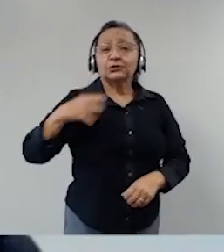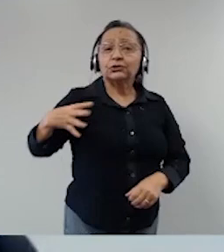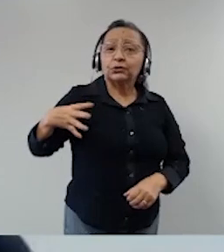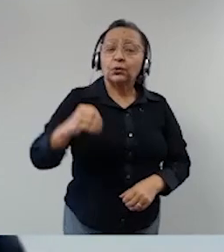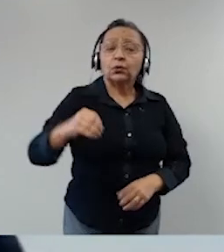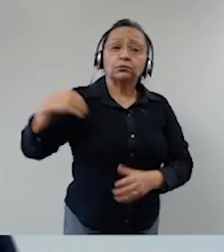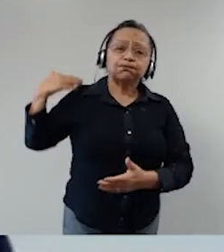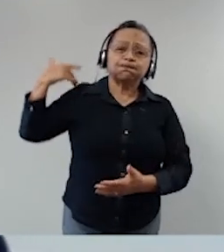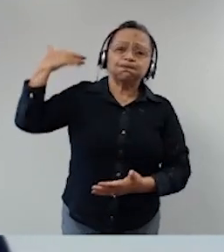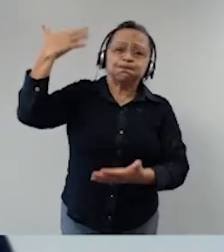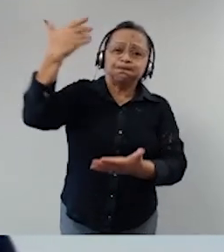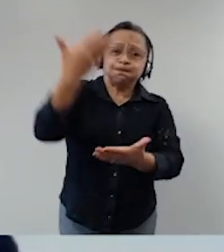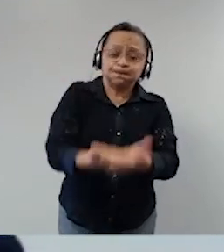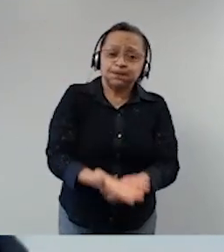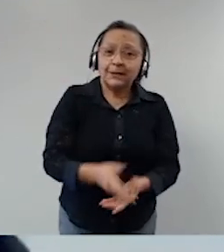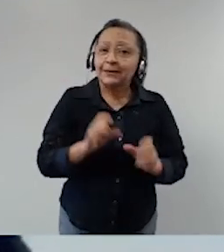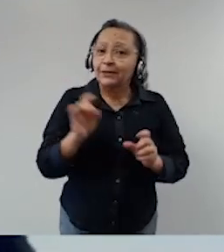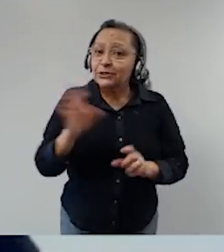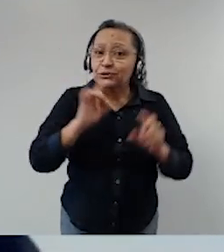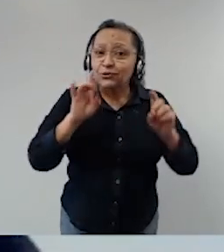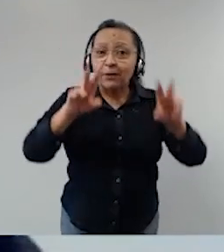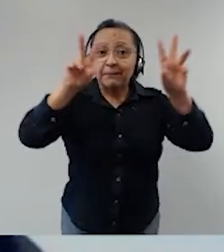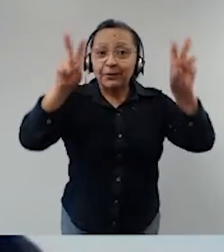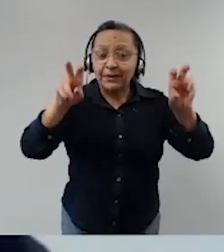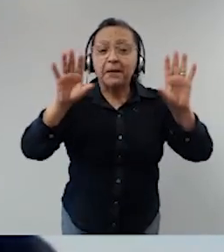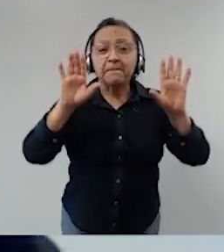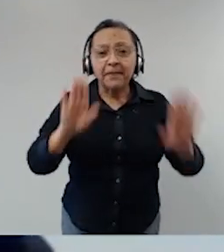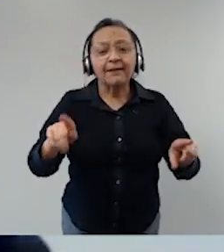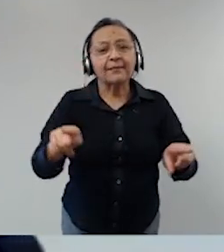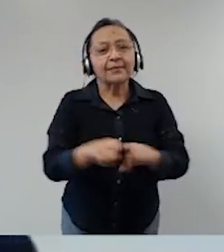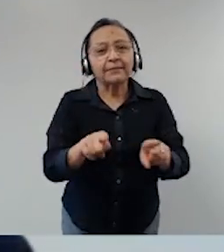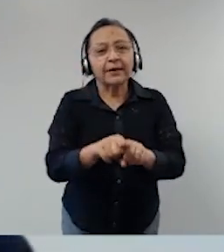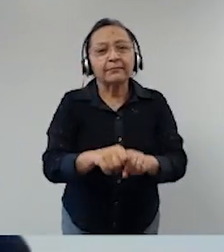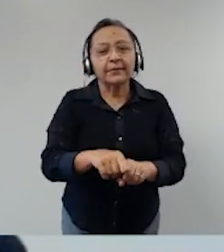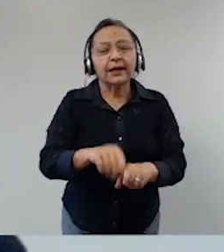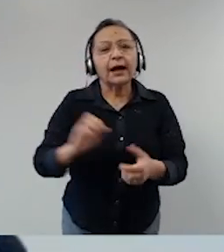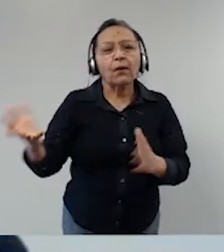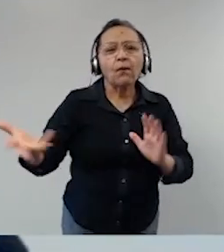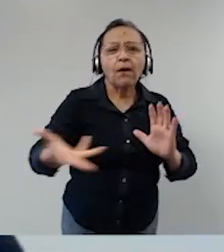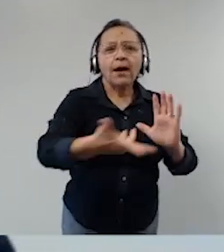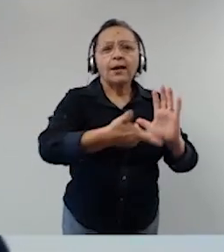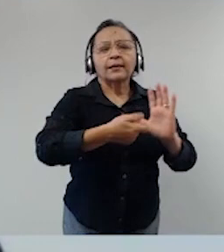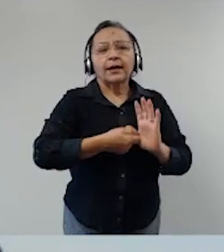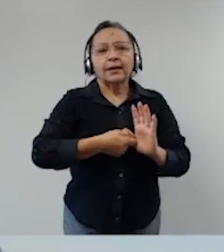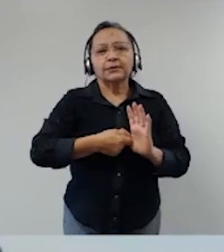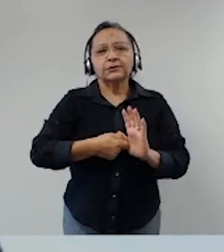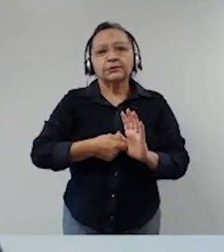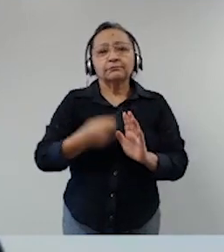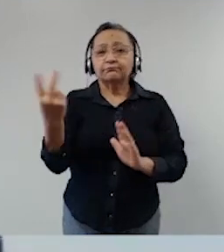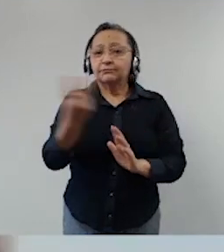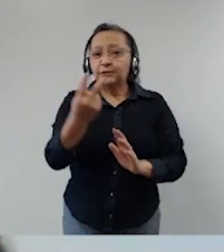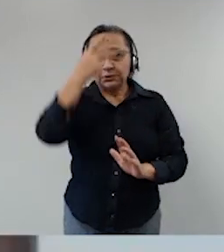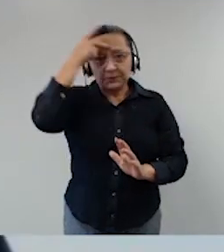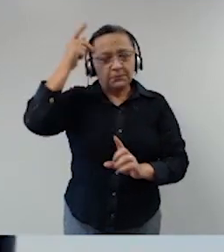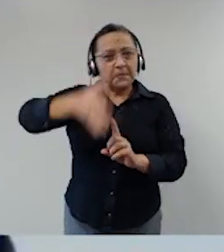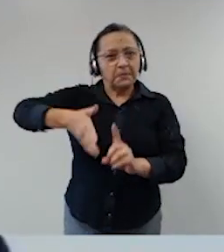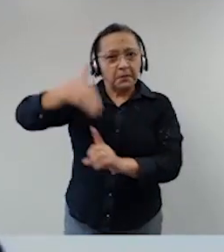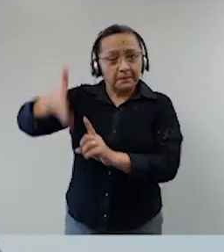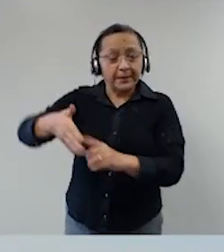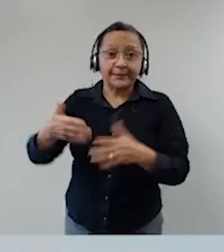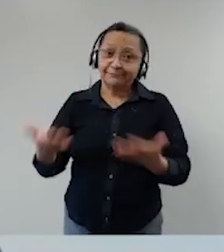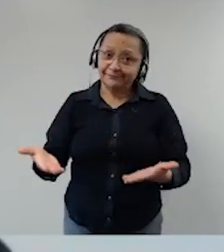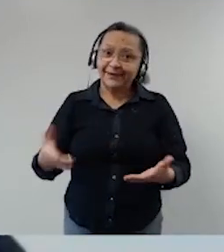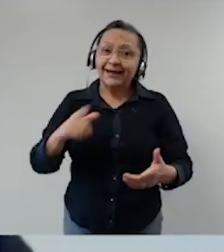todo o evento, não só pelo seu tema, mas também pela qualidade dos palestrantes. Afinal de